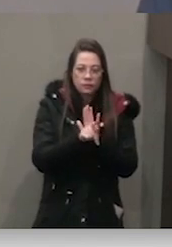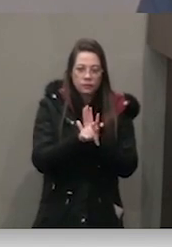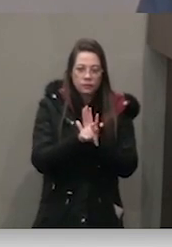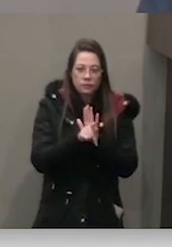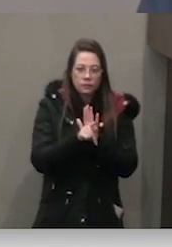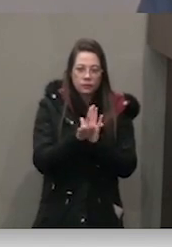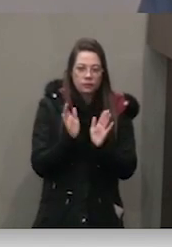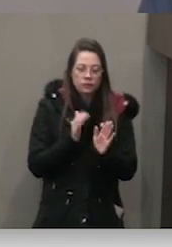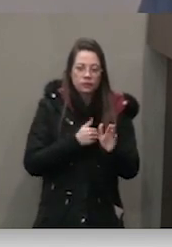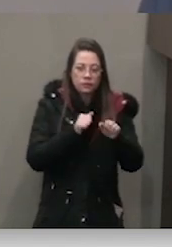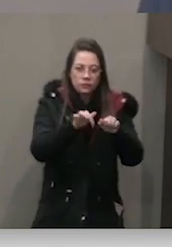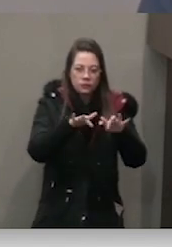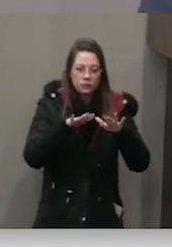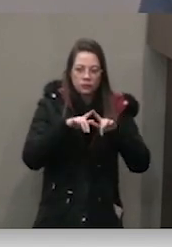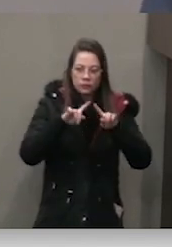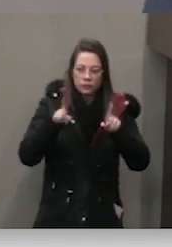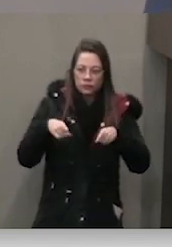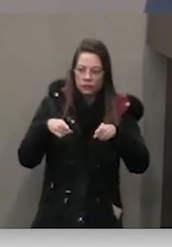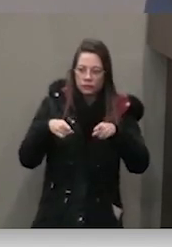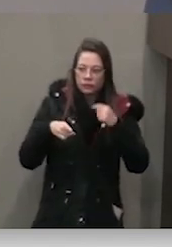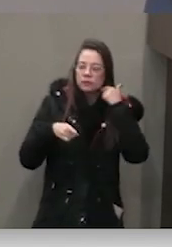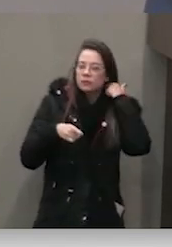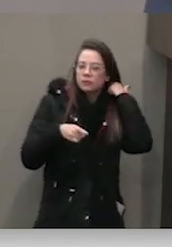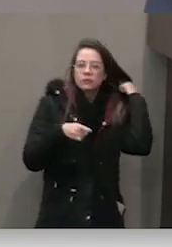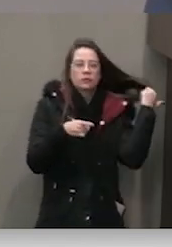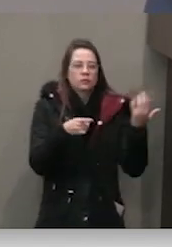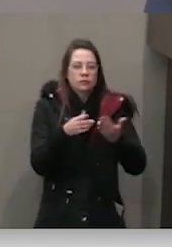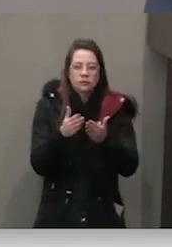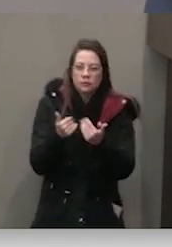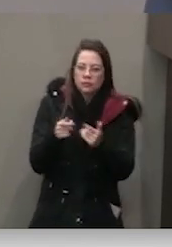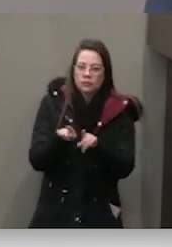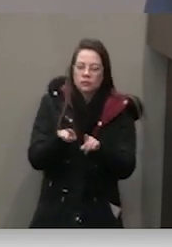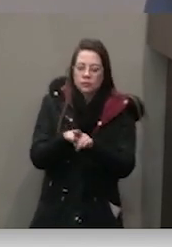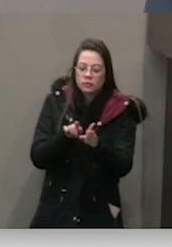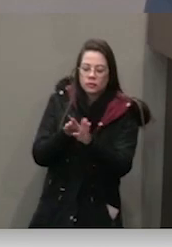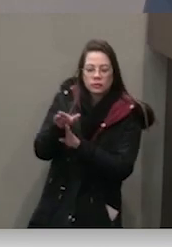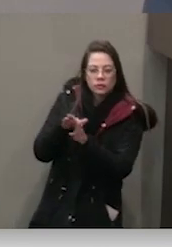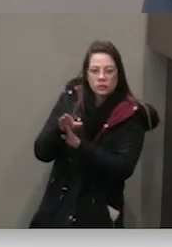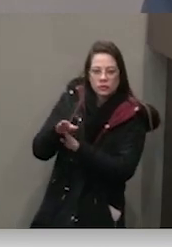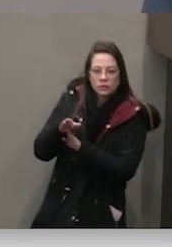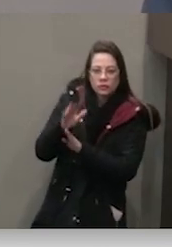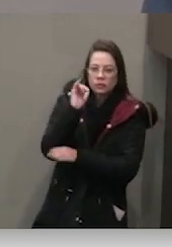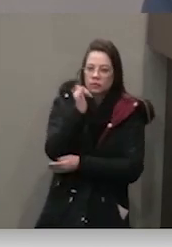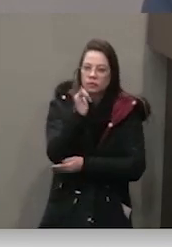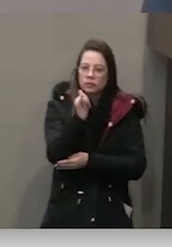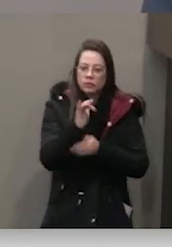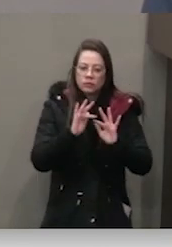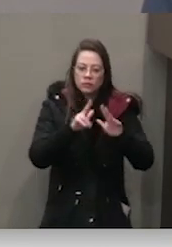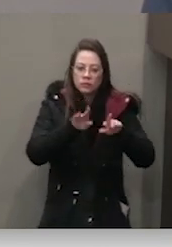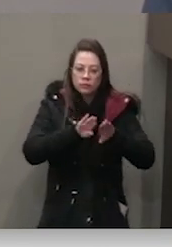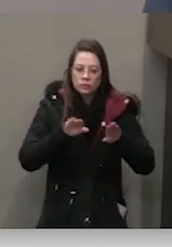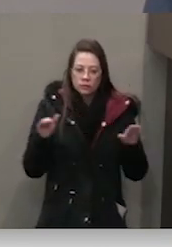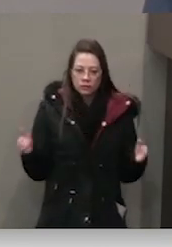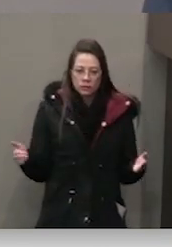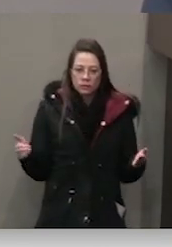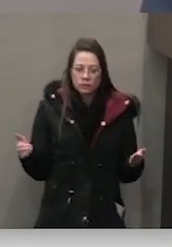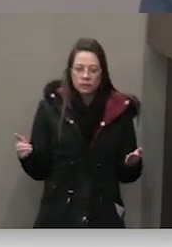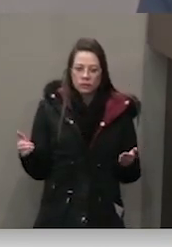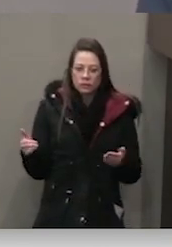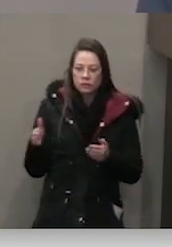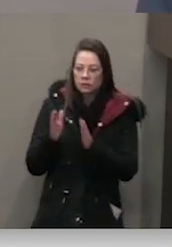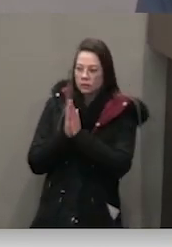à nossa audiência pública. E solicitamos que a assessoria avise os gabinetes, por gentileza,